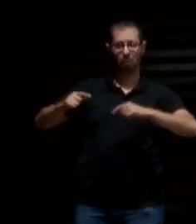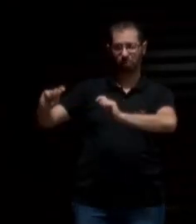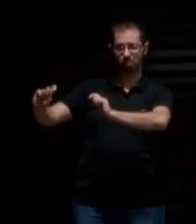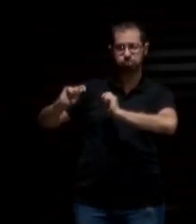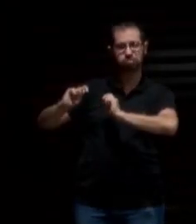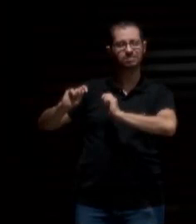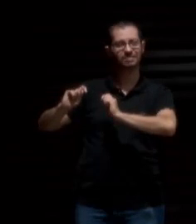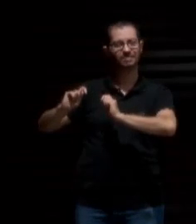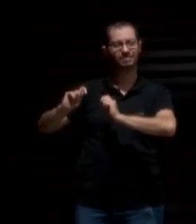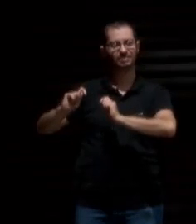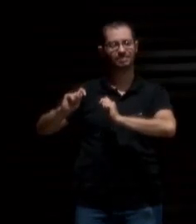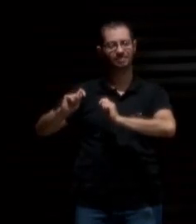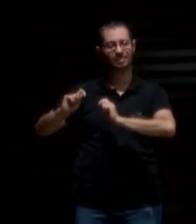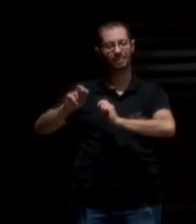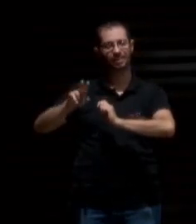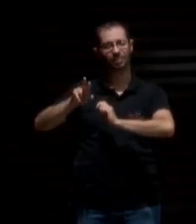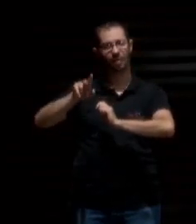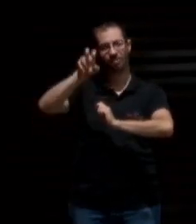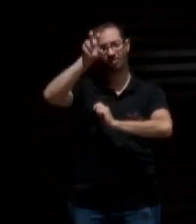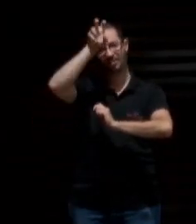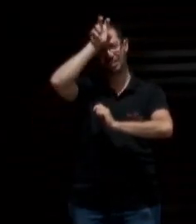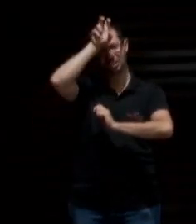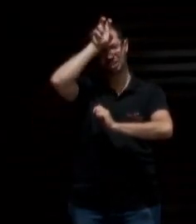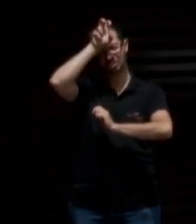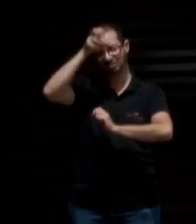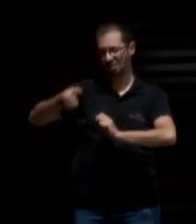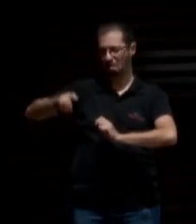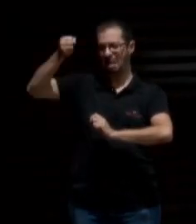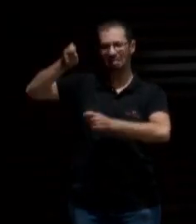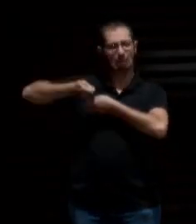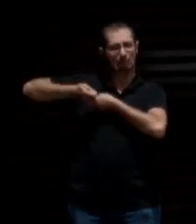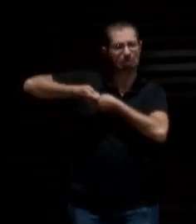dos egípcios. Sabe por quê? Porque daqui a bem pouco,